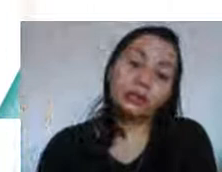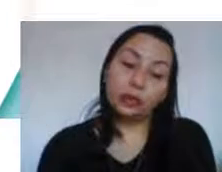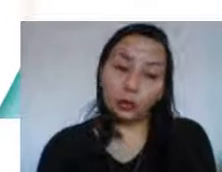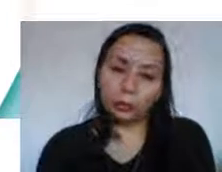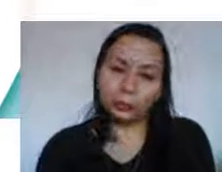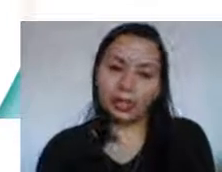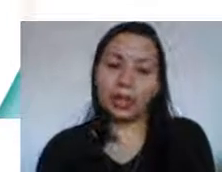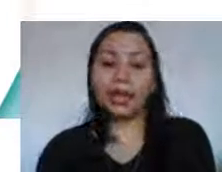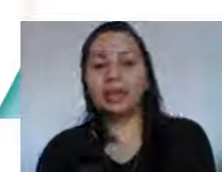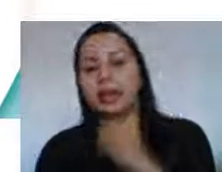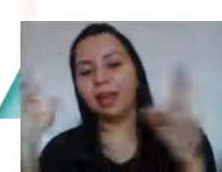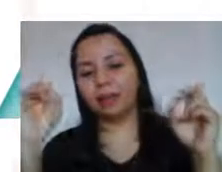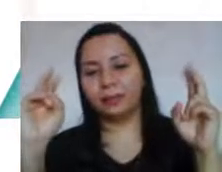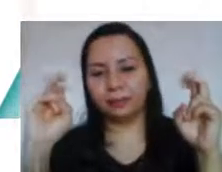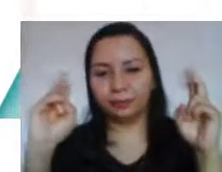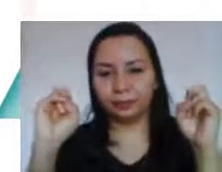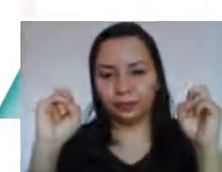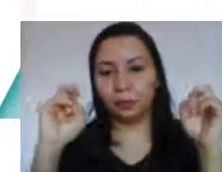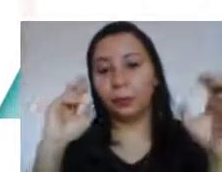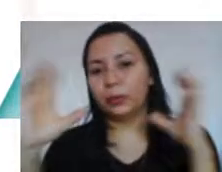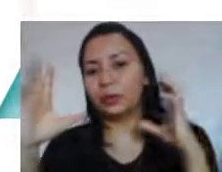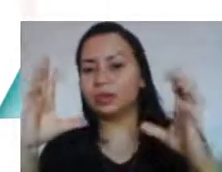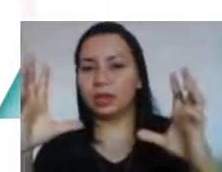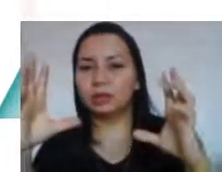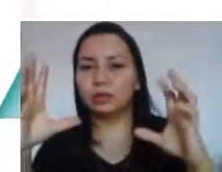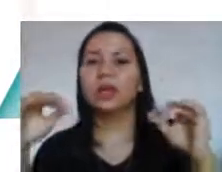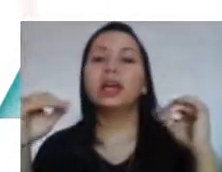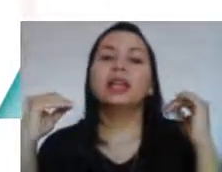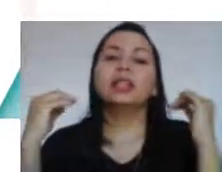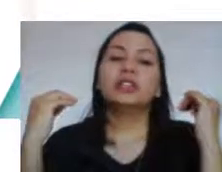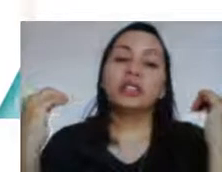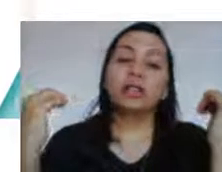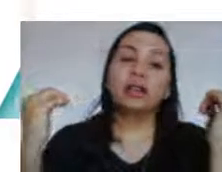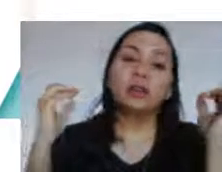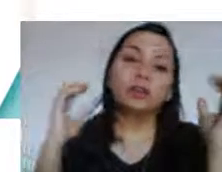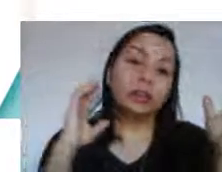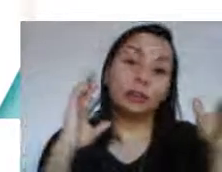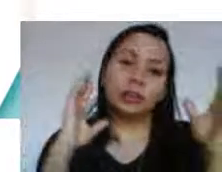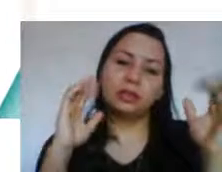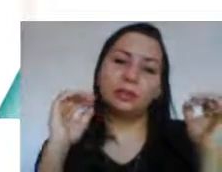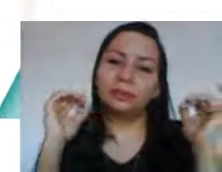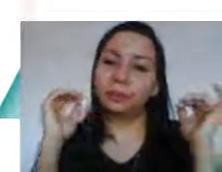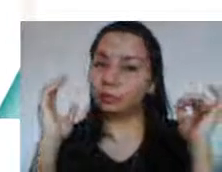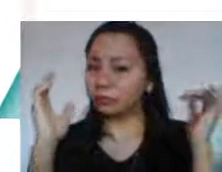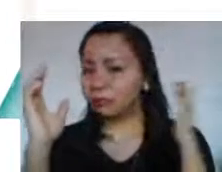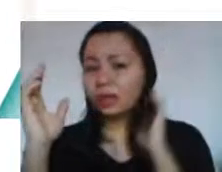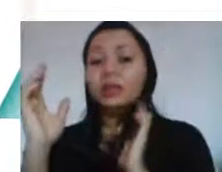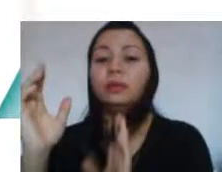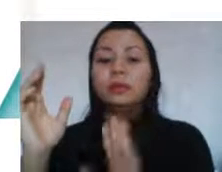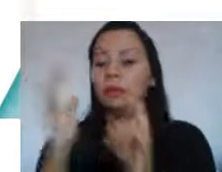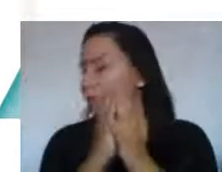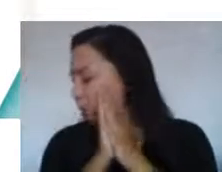que o fogo, ele era um processo de, digamos assim,